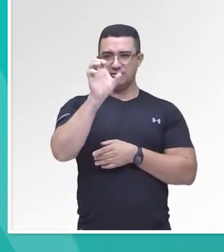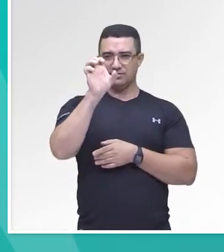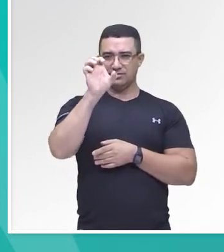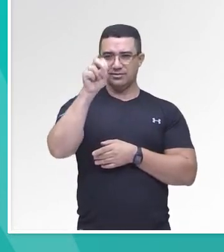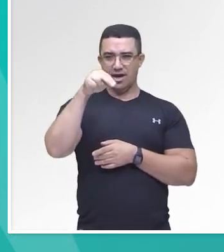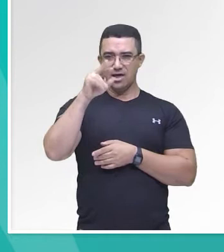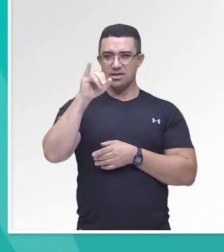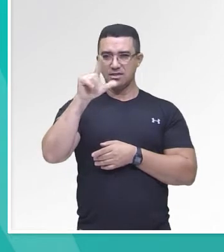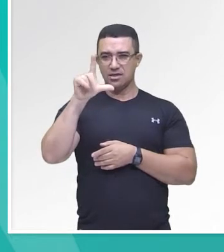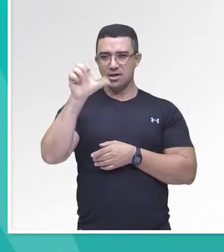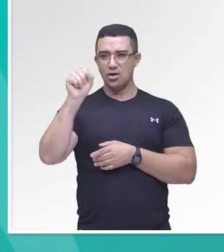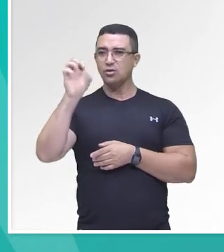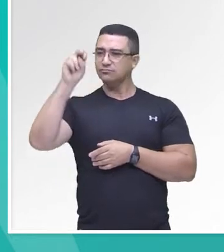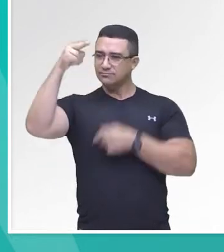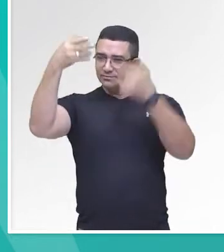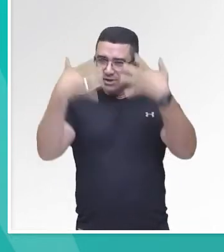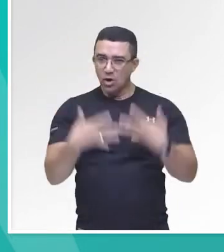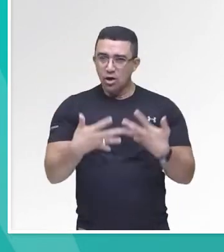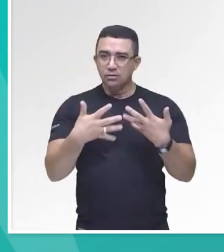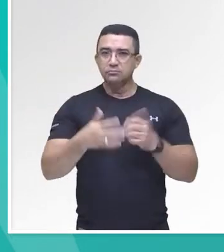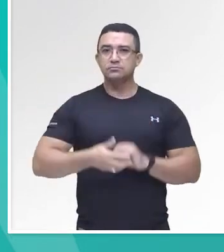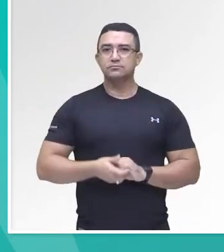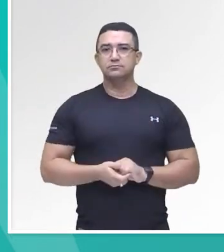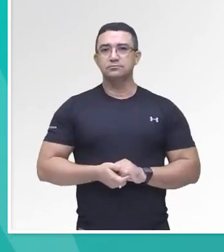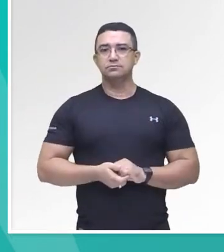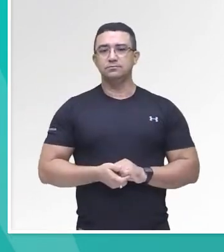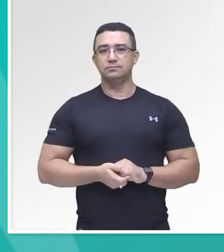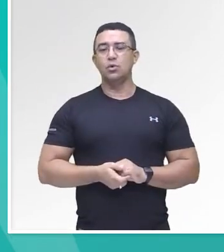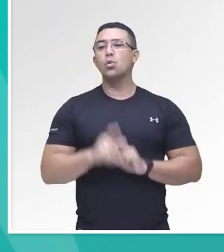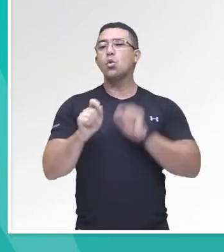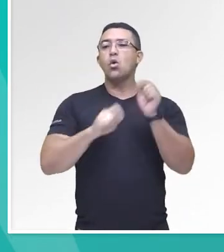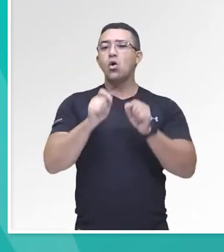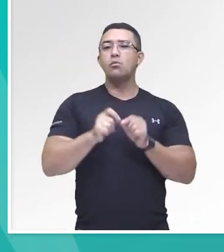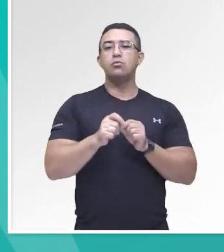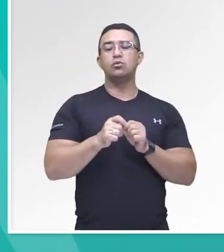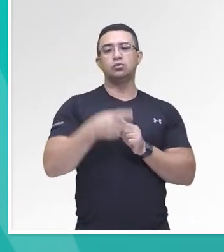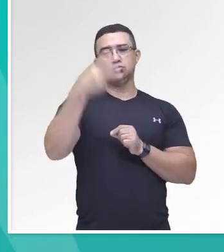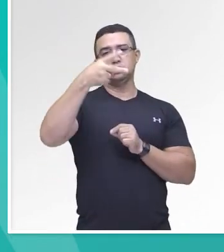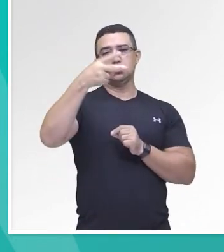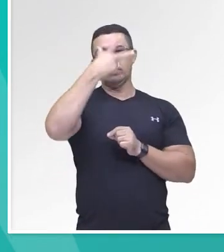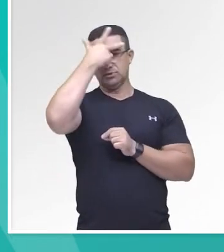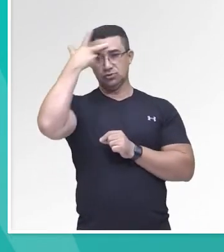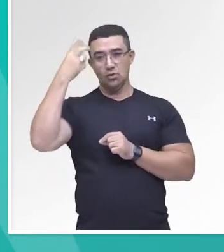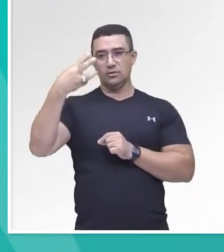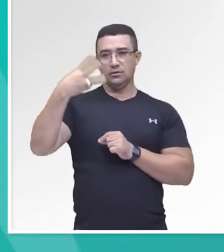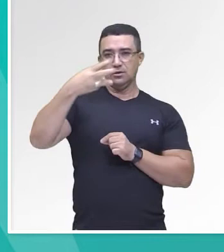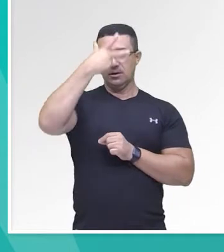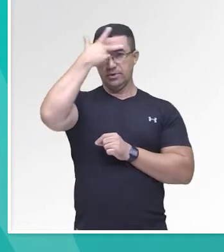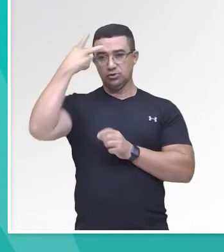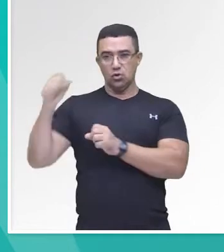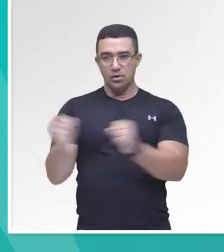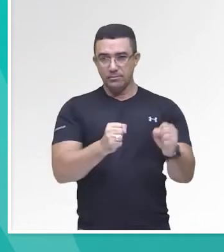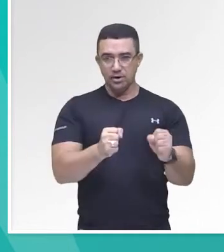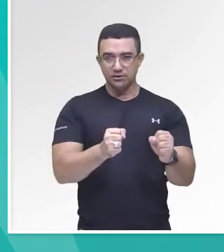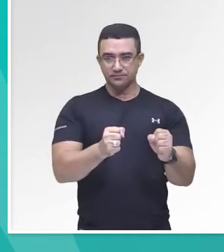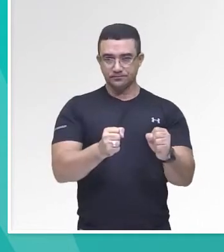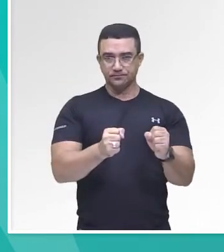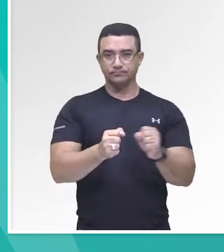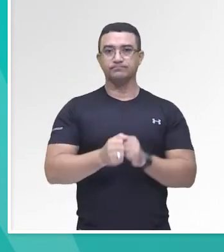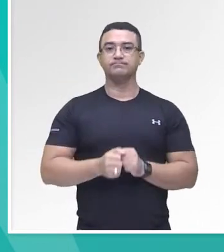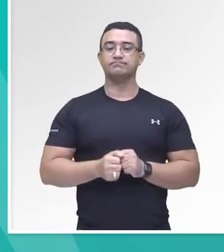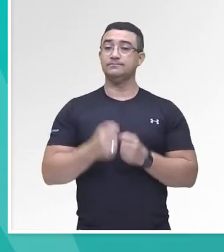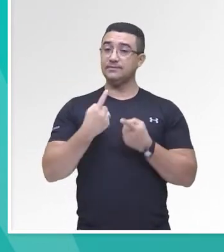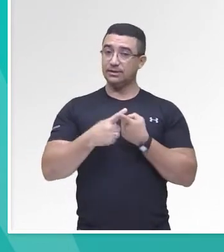gente quando é a posse da segunda pessoa, quando é posse da terceira pessoa. Por quê? Porque o